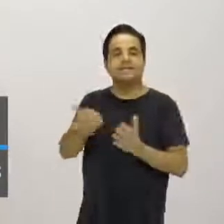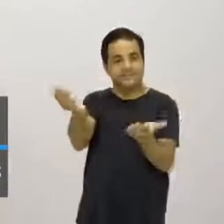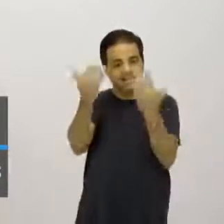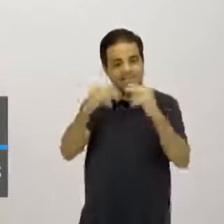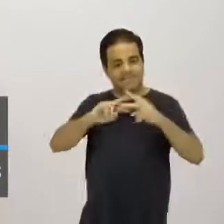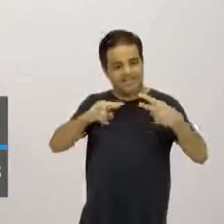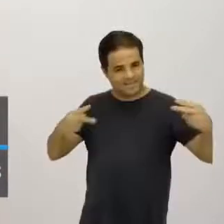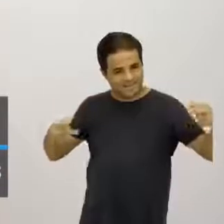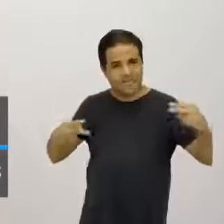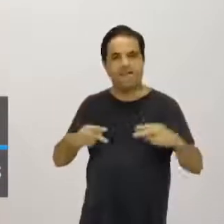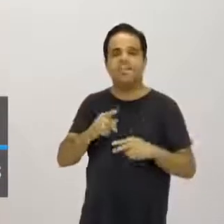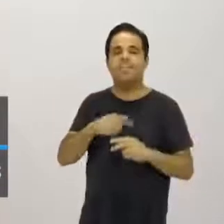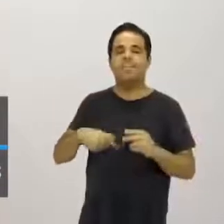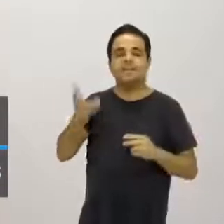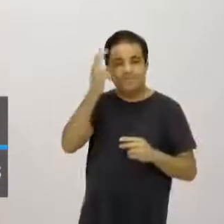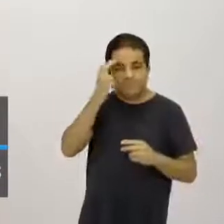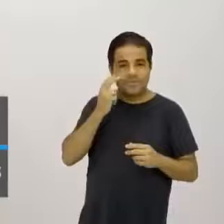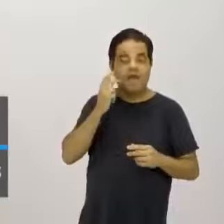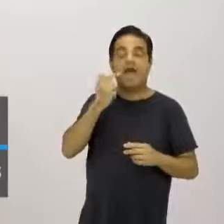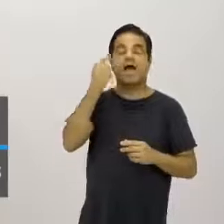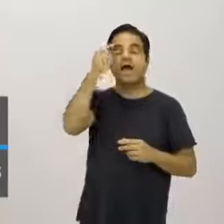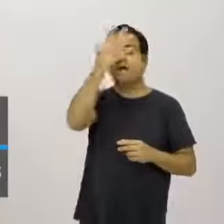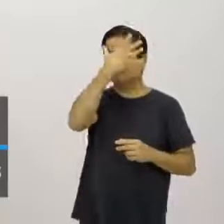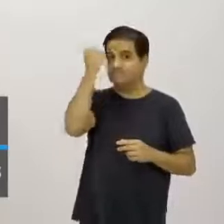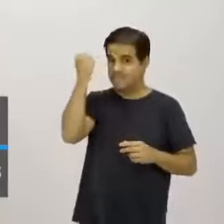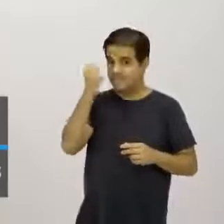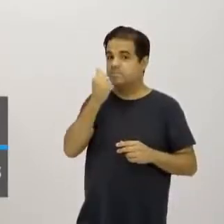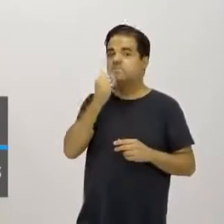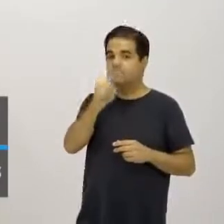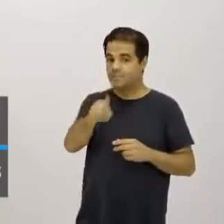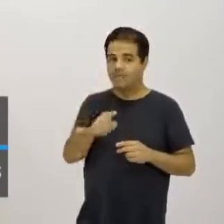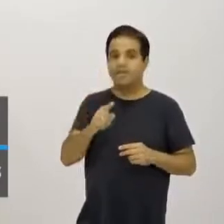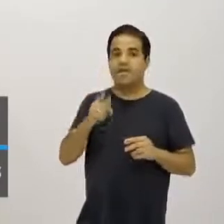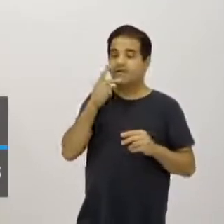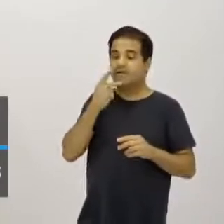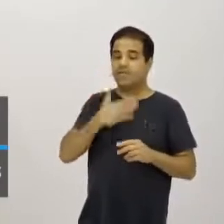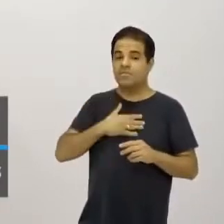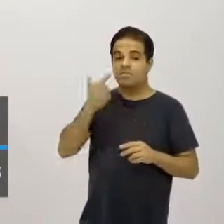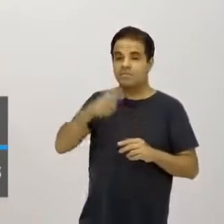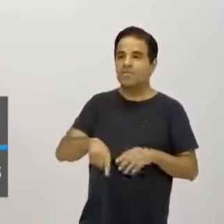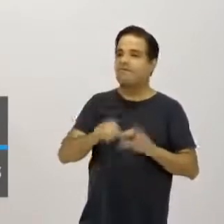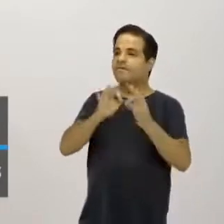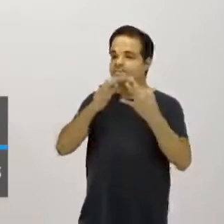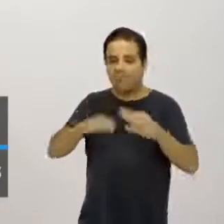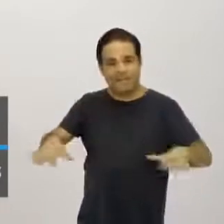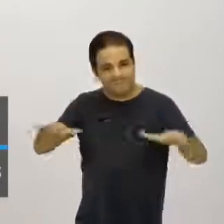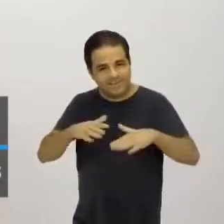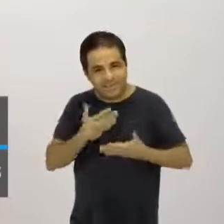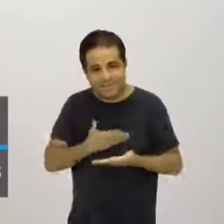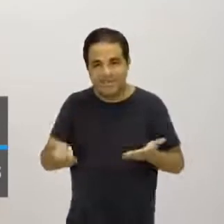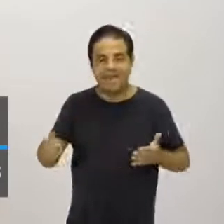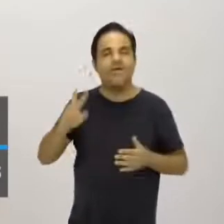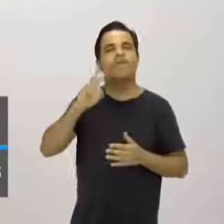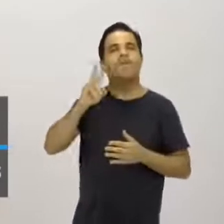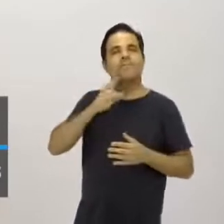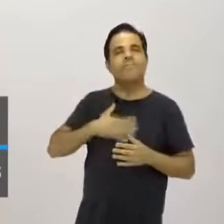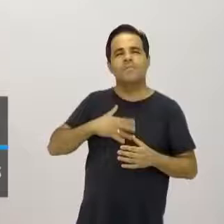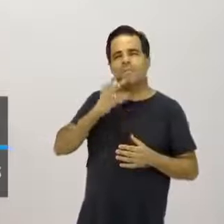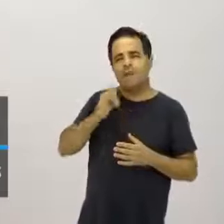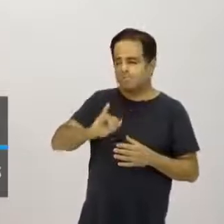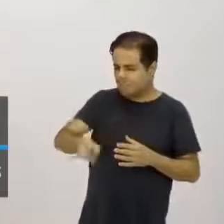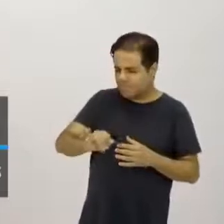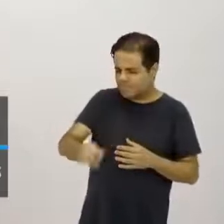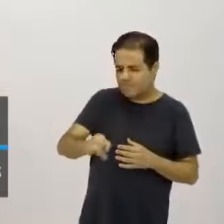cultural, não é isso? Eu não posso esquecer de uma coisa agora, voltando para minha família, Mafê. Eu lembro que meu pai contava essa